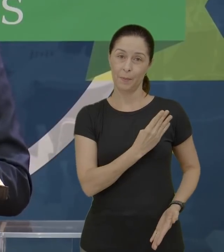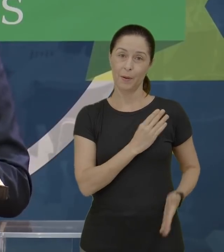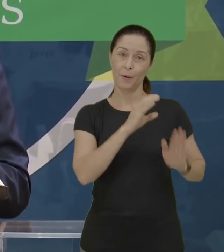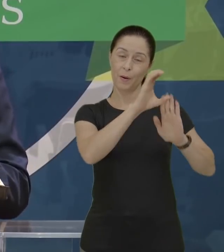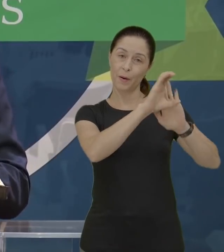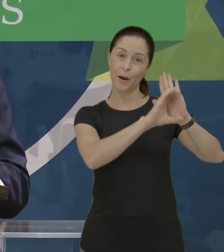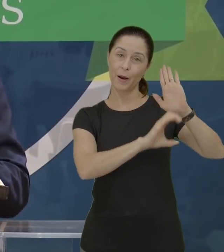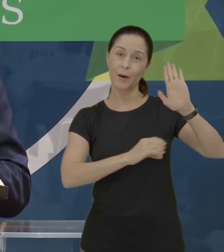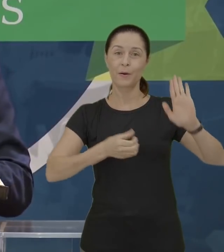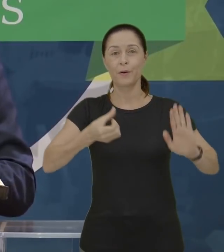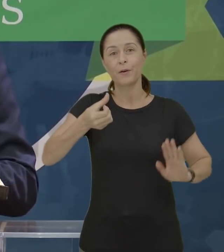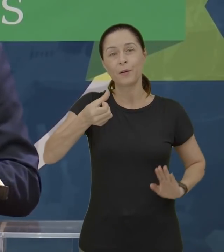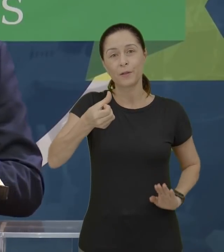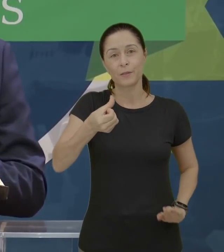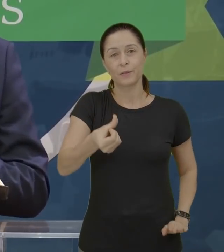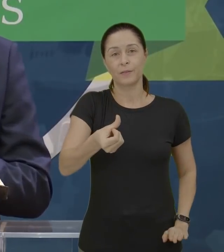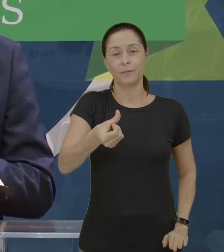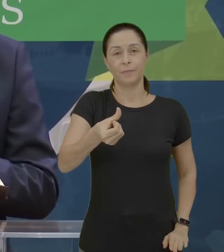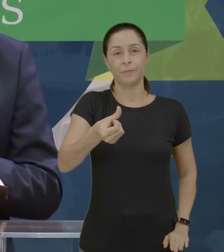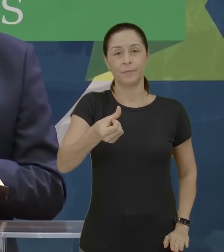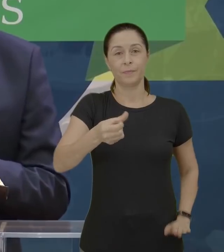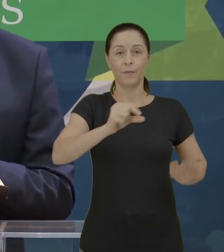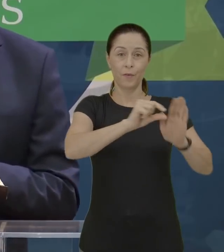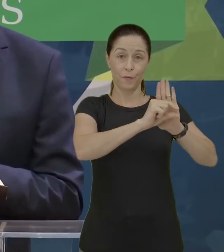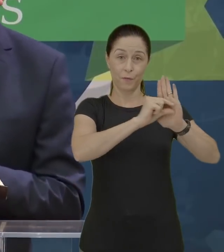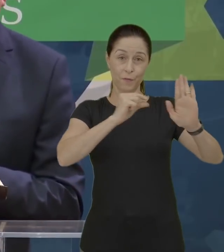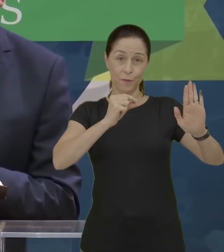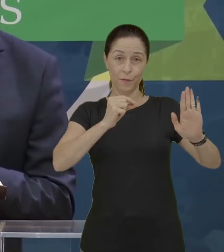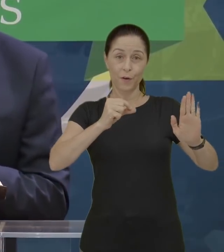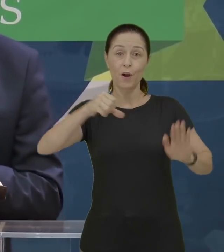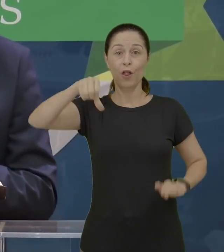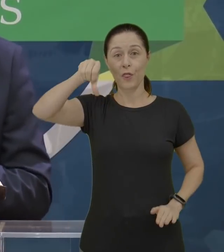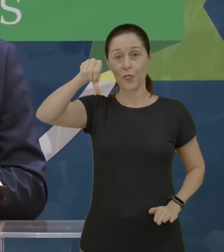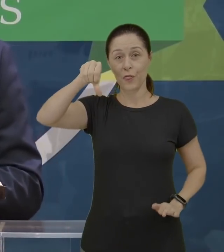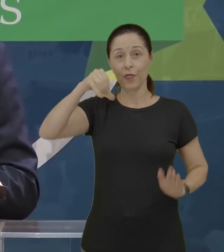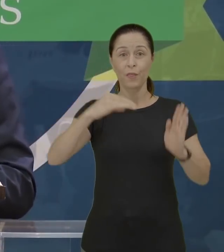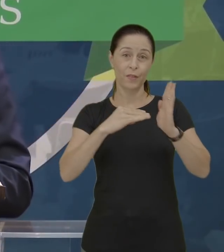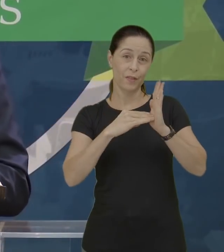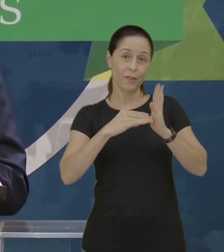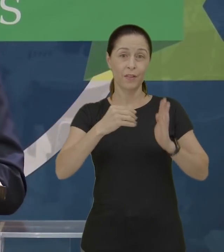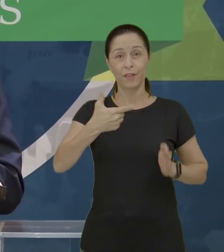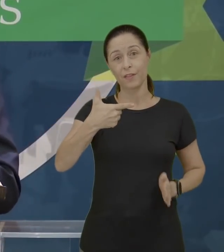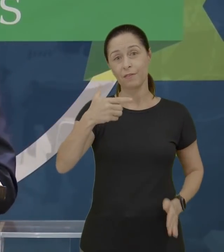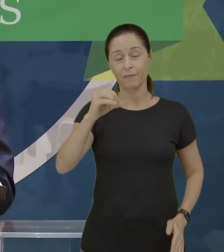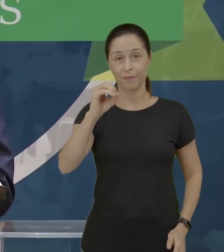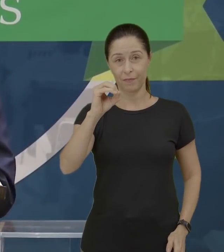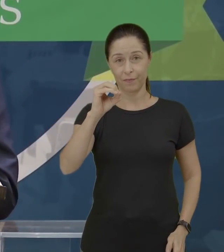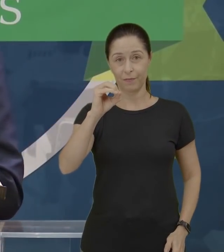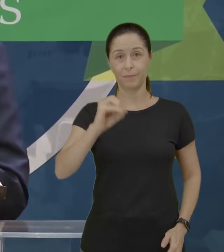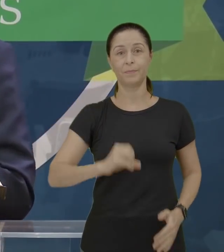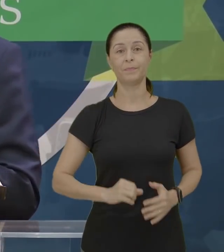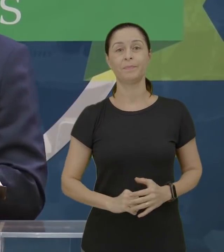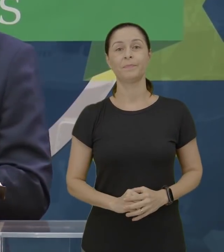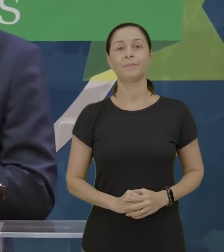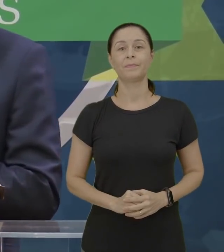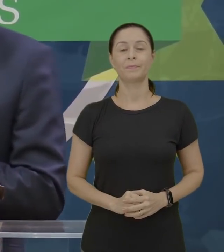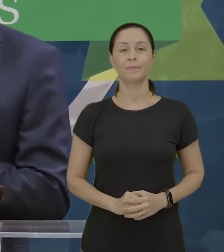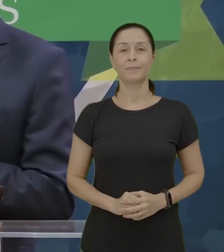Hebreus, capítulo 6. Hebreus, capítulo 6, versos 9 a